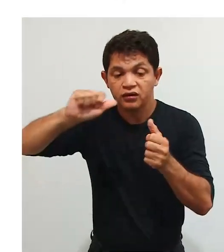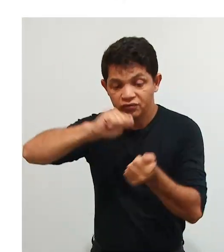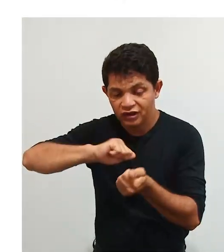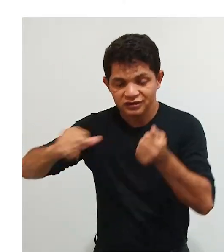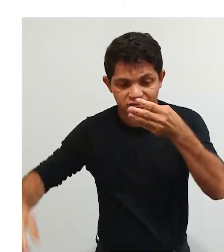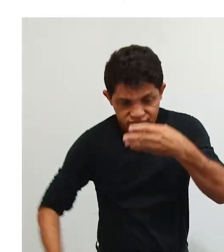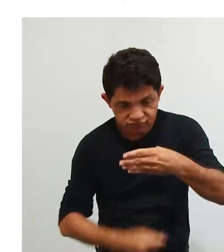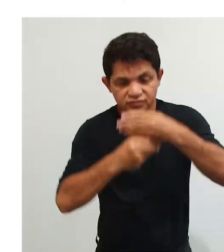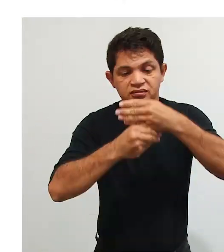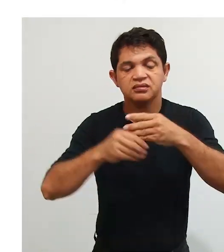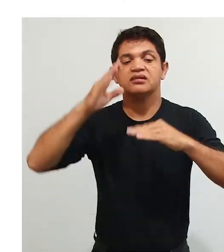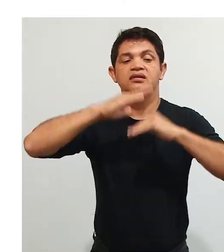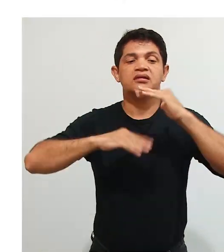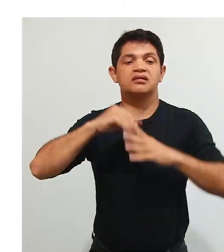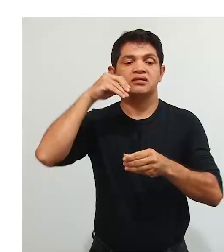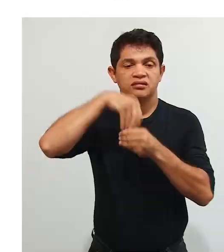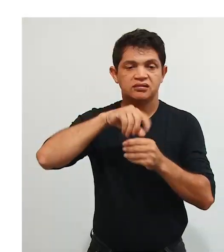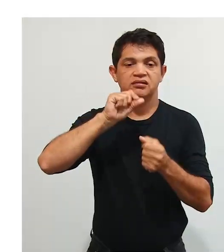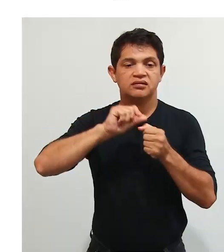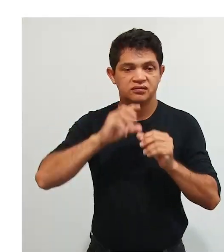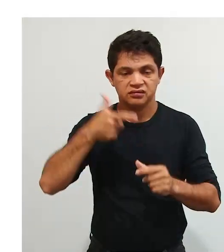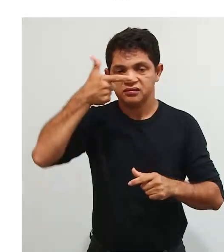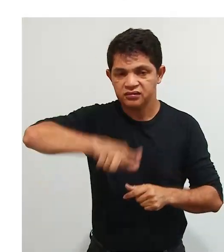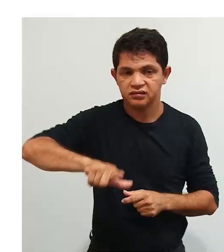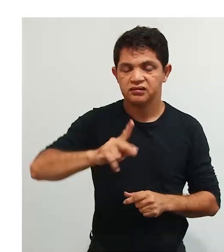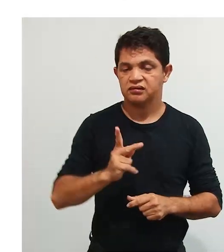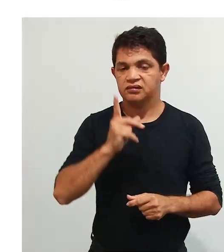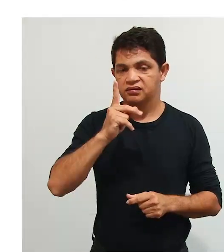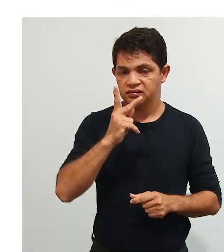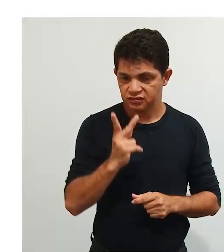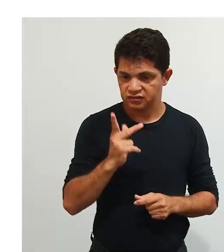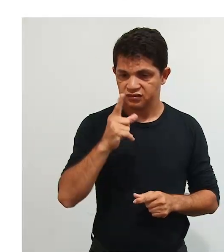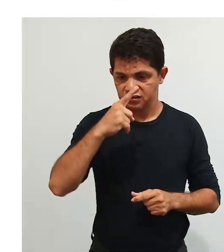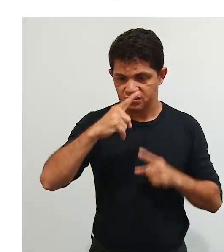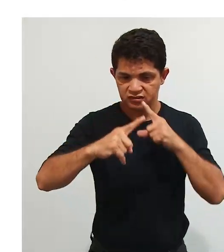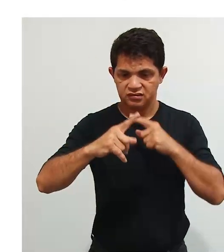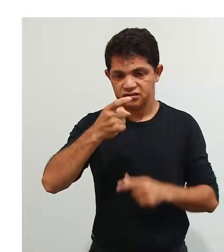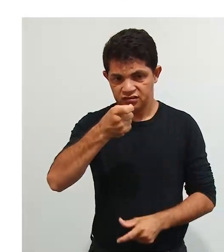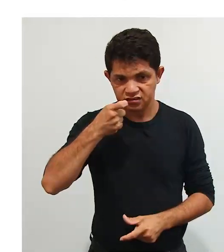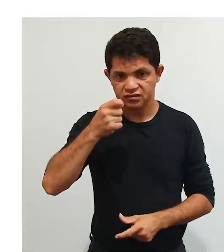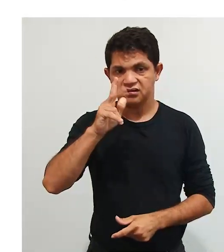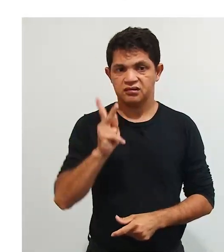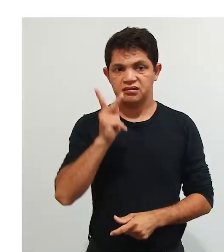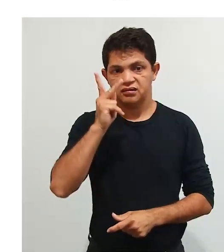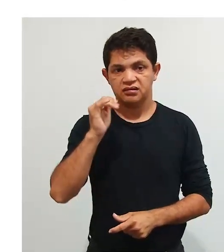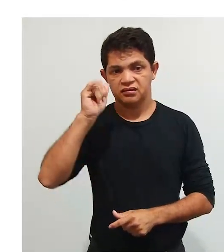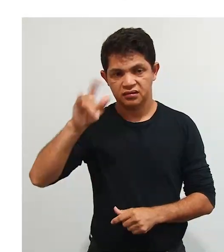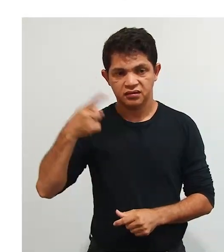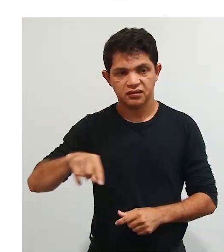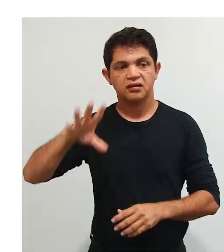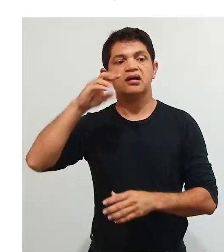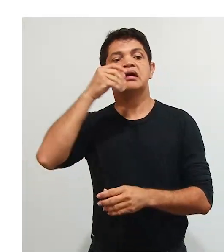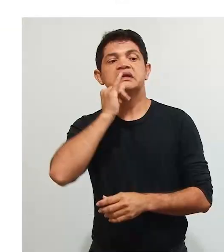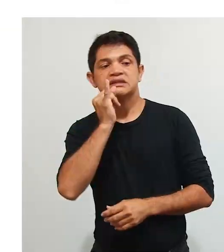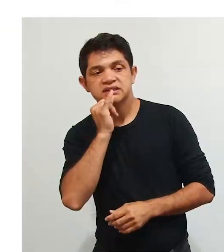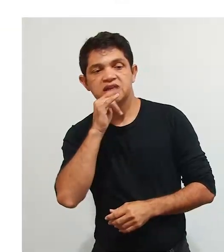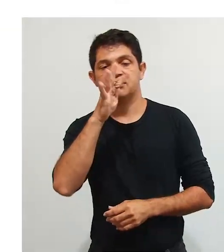assuntos tais e tais e tais. O feedback do colaborador para a gestão da